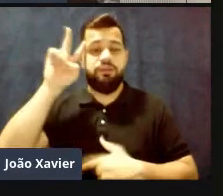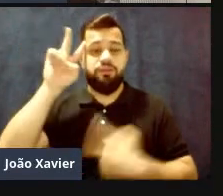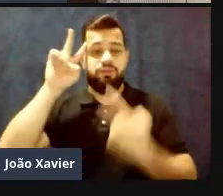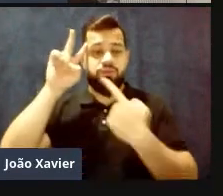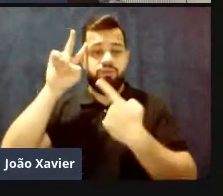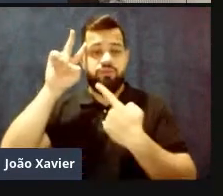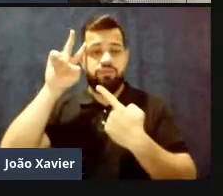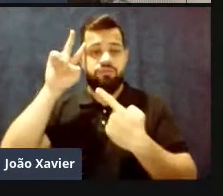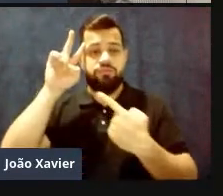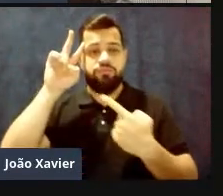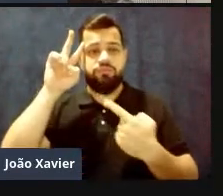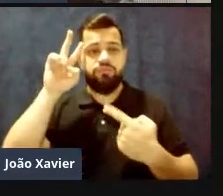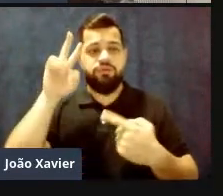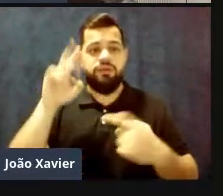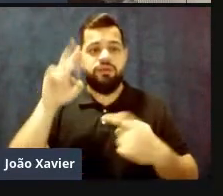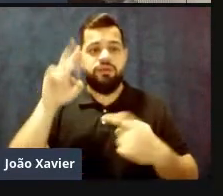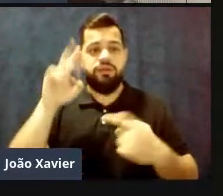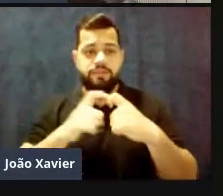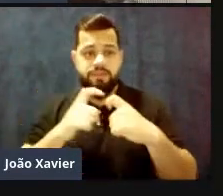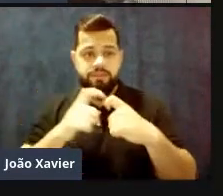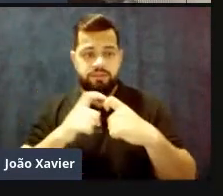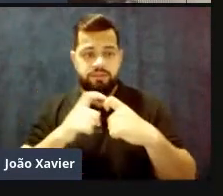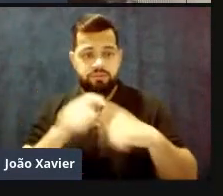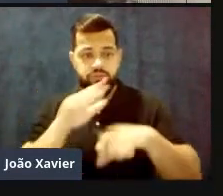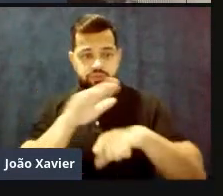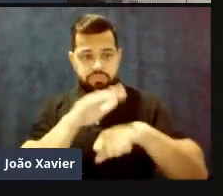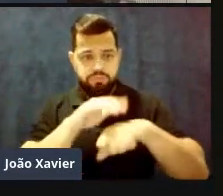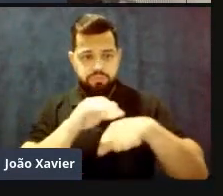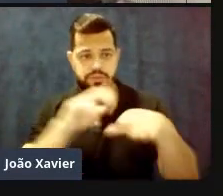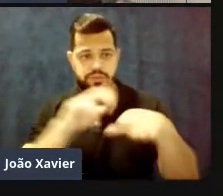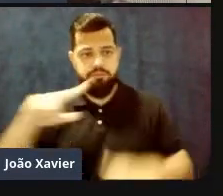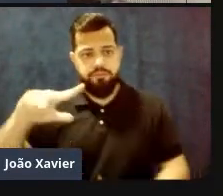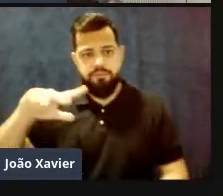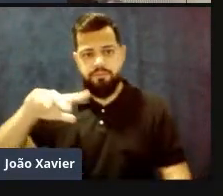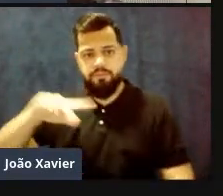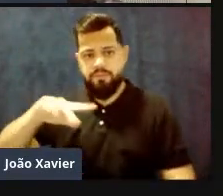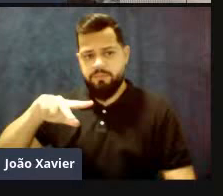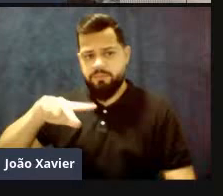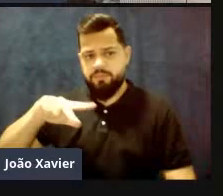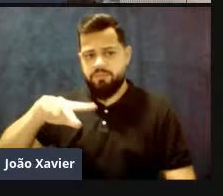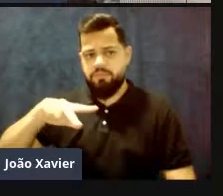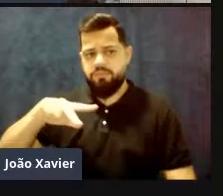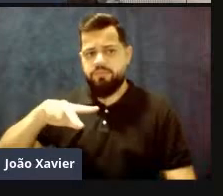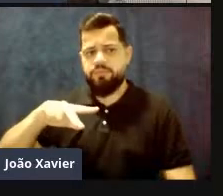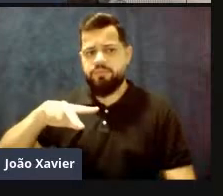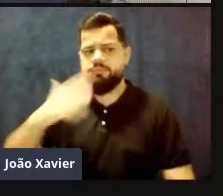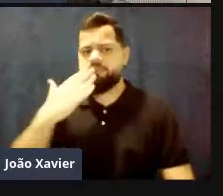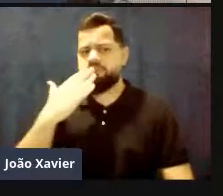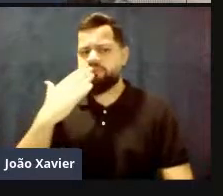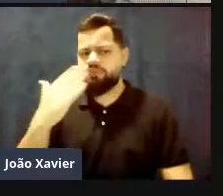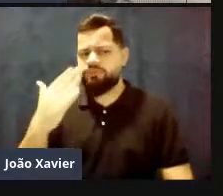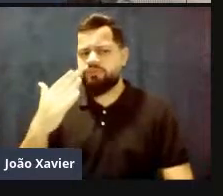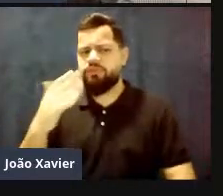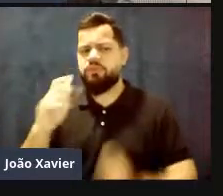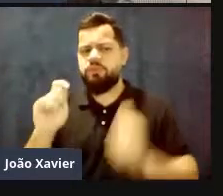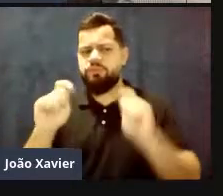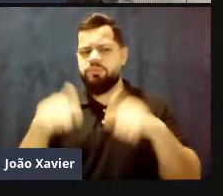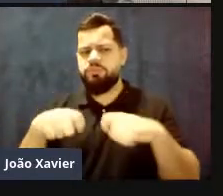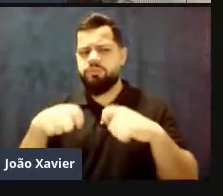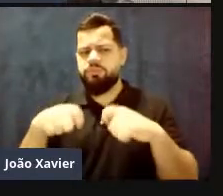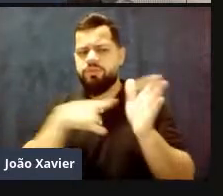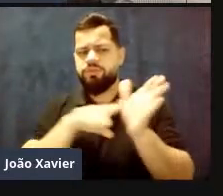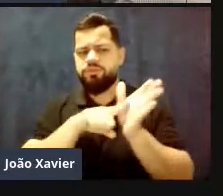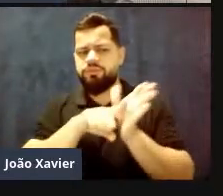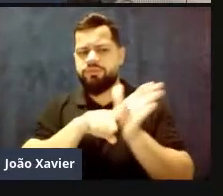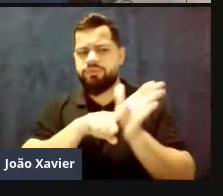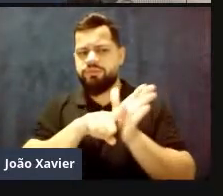discretamente para a médica plantonista e falei, olha, faz um pedido de hemograma para mim, que eu estou estranha. Aí ela falou, Celso, o que você